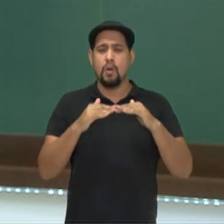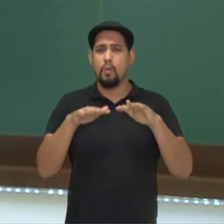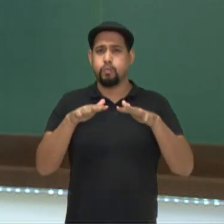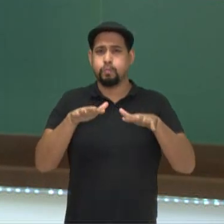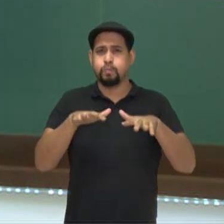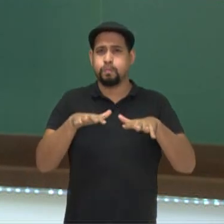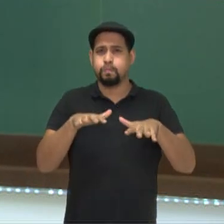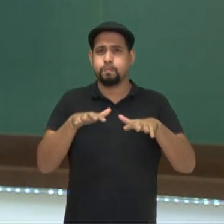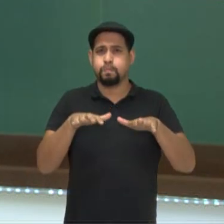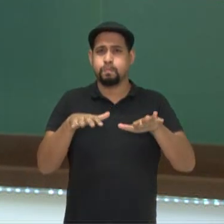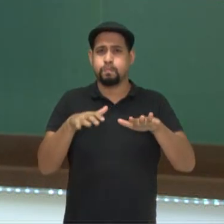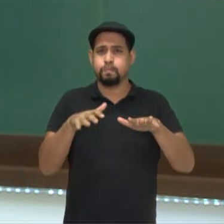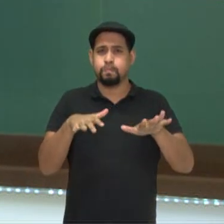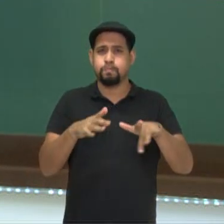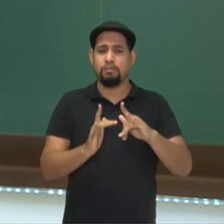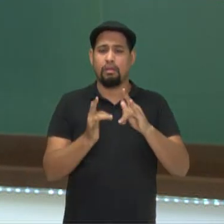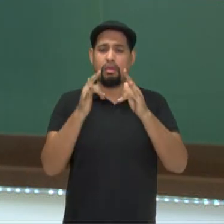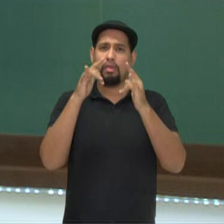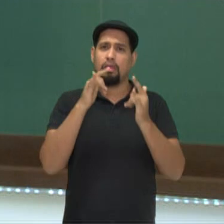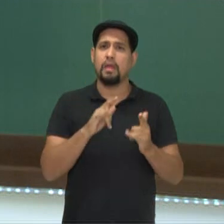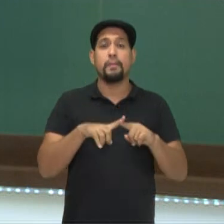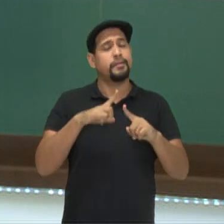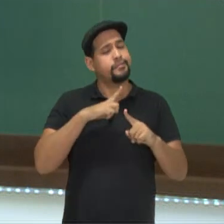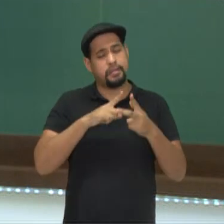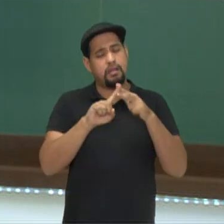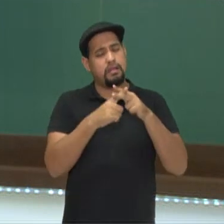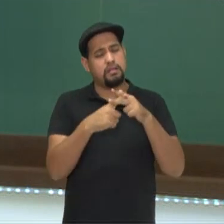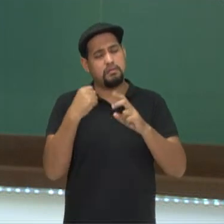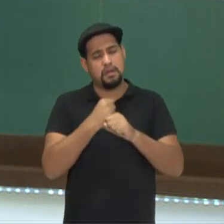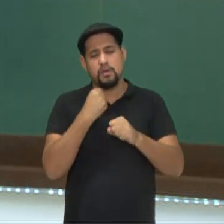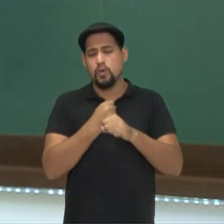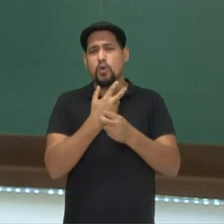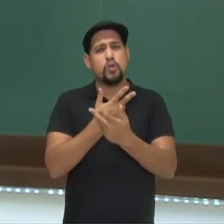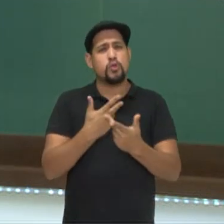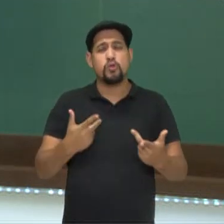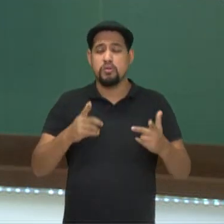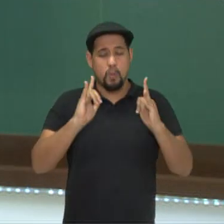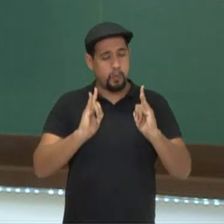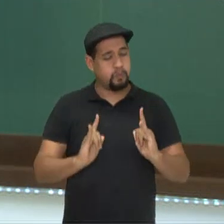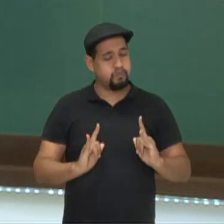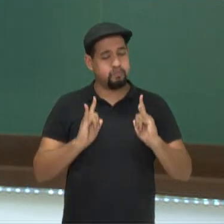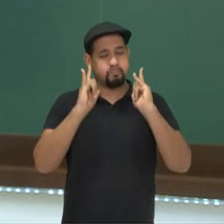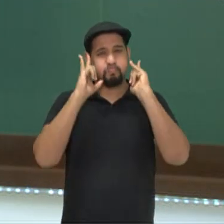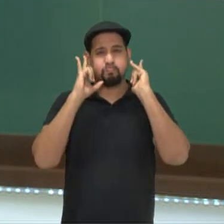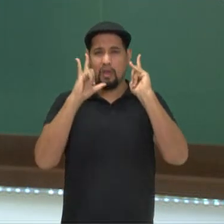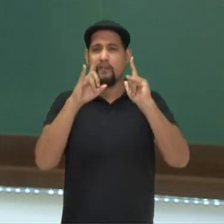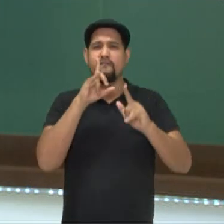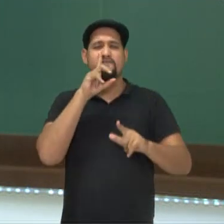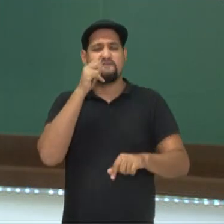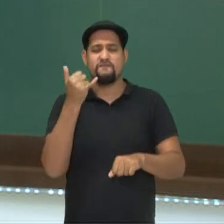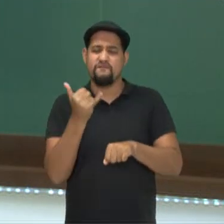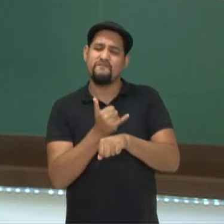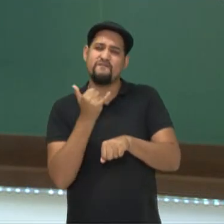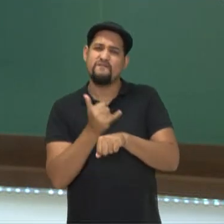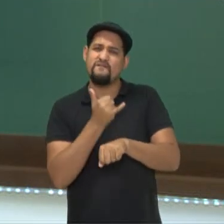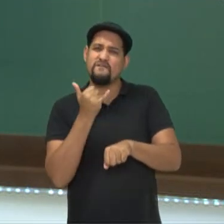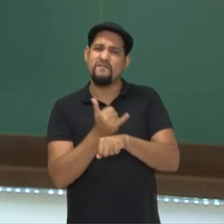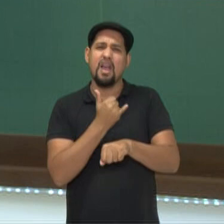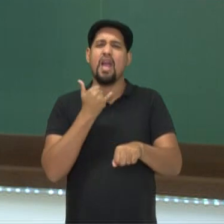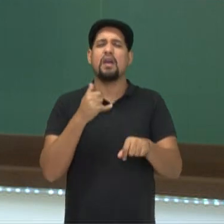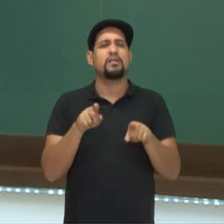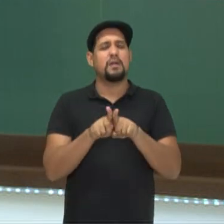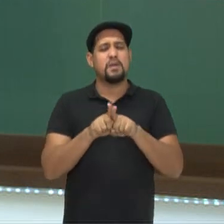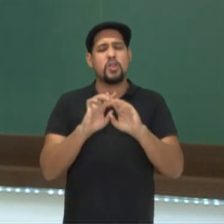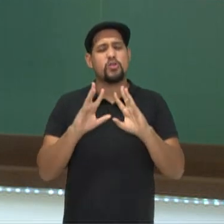terra, mas eles já têm ali toda uma estrutura em relação aos prédios, em relação ao ferro com